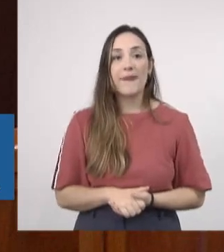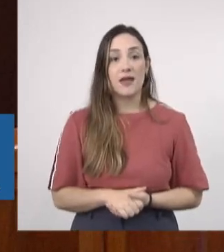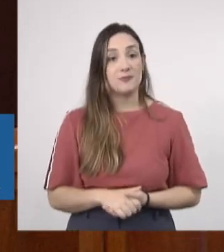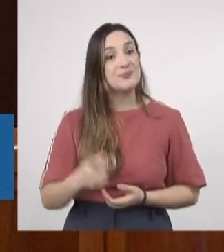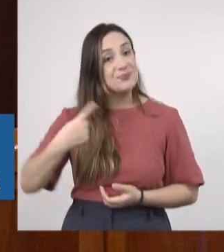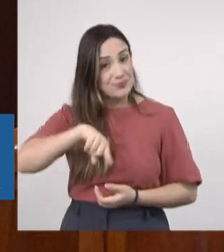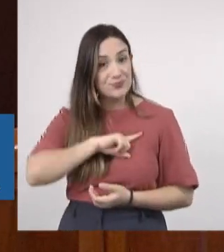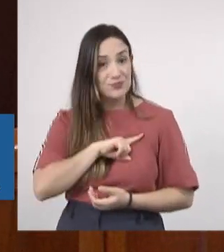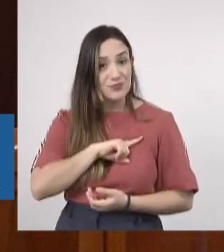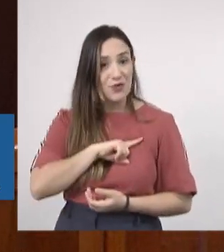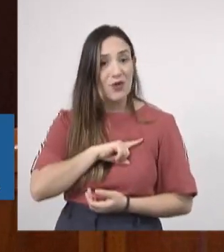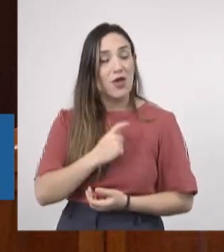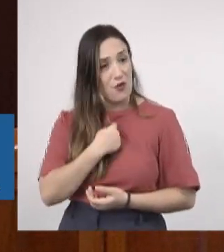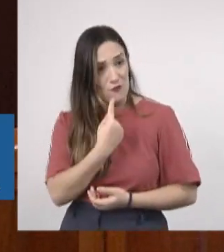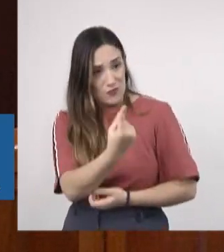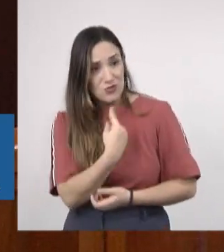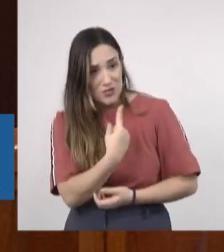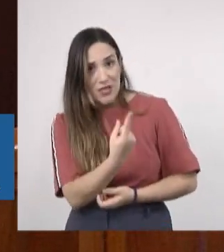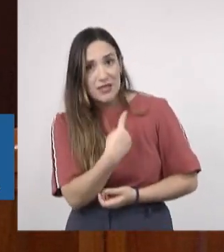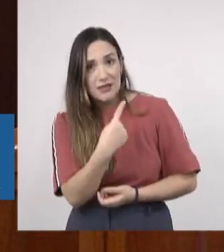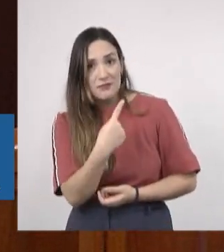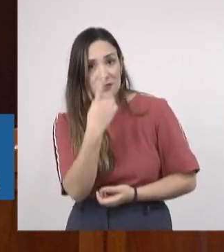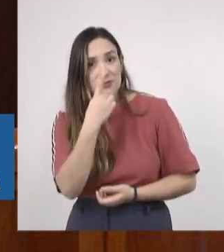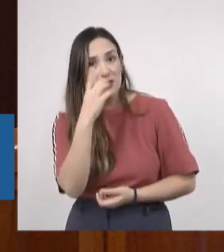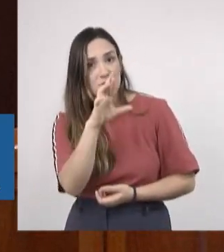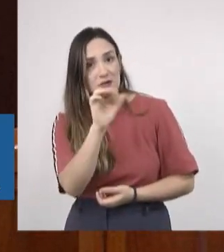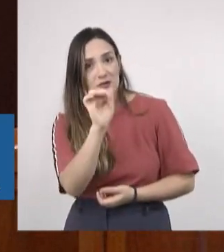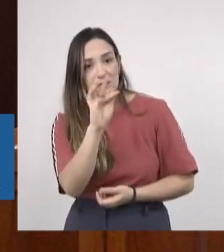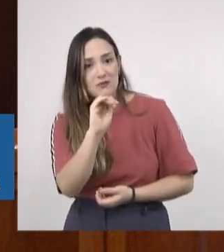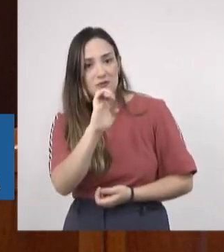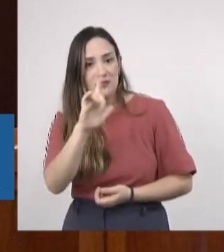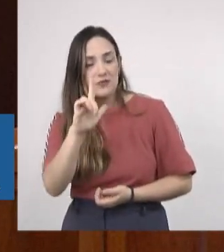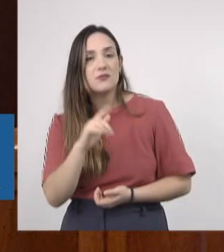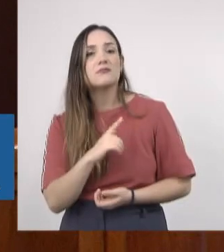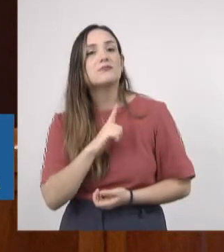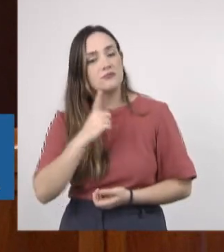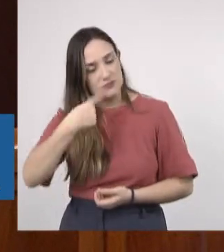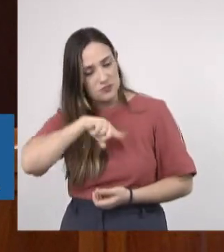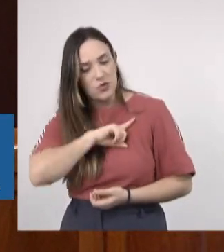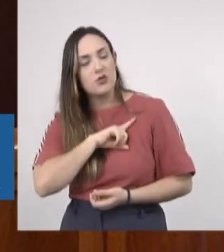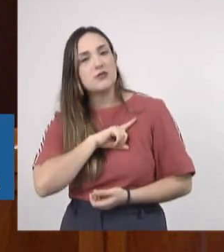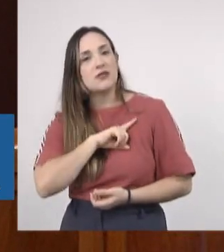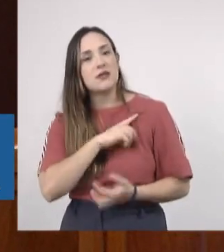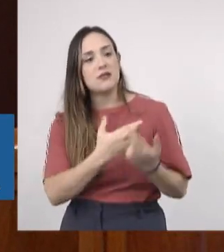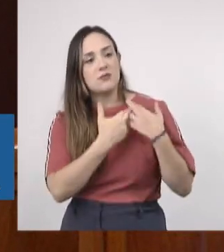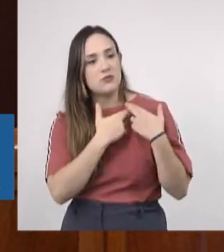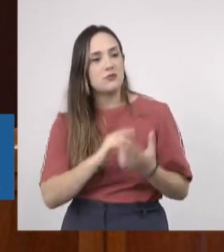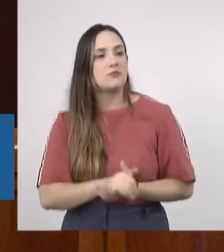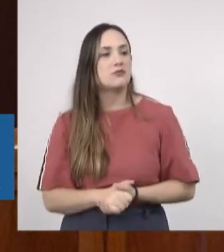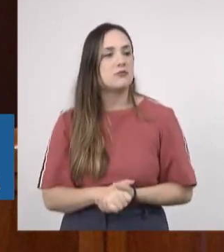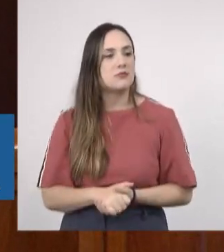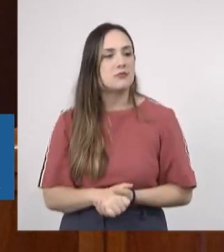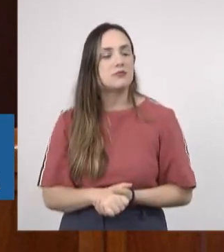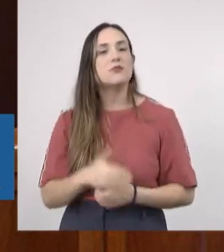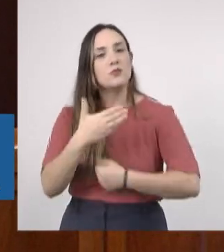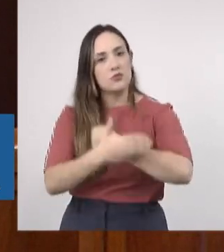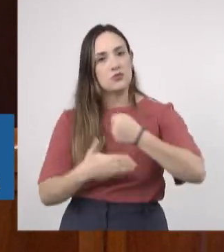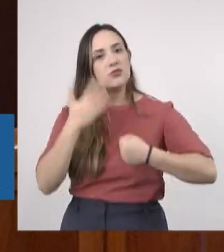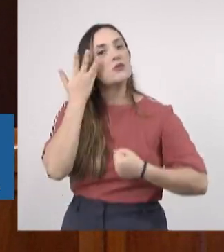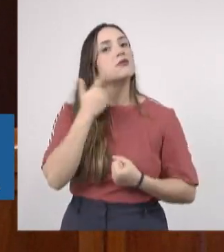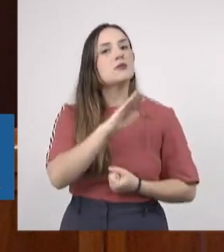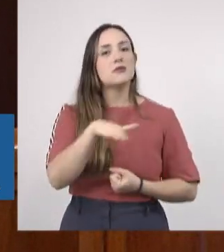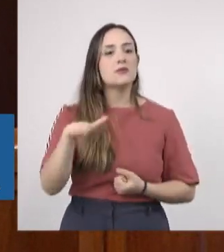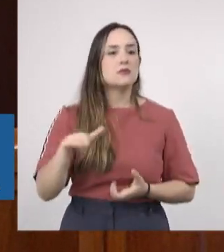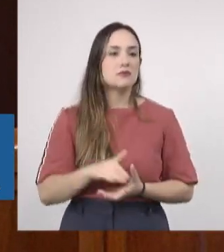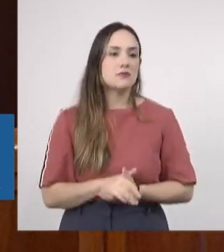nós, deputado Rafael, nós, como agentes públicos, nós temos o dever e a missão de proteger nossas